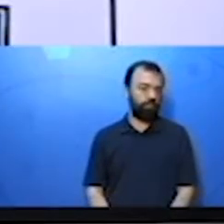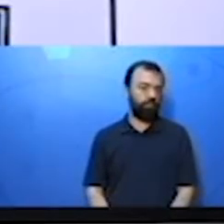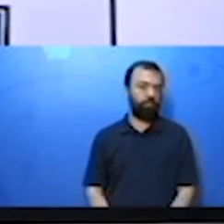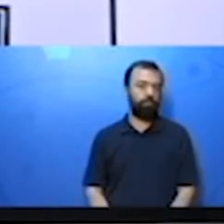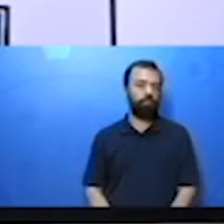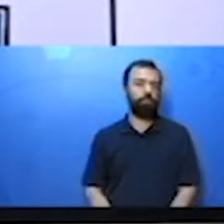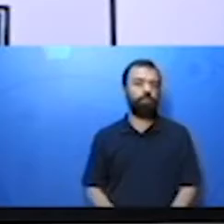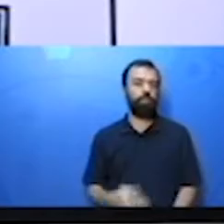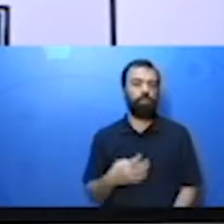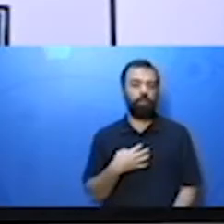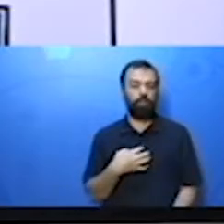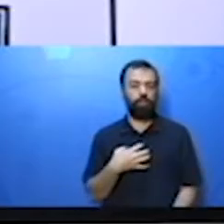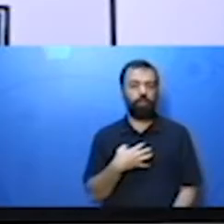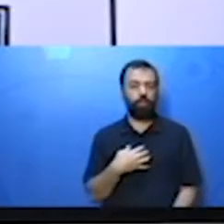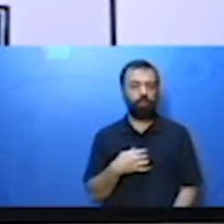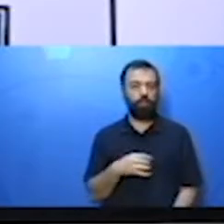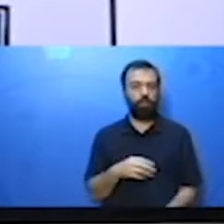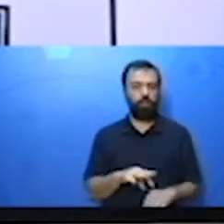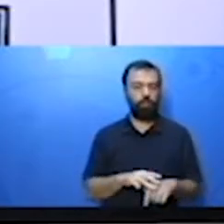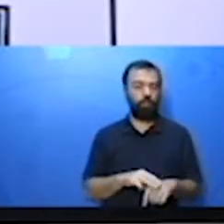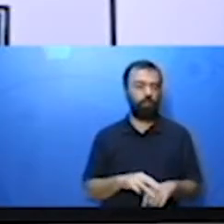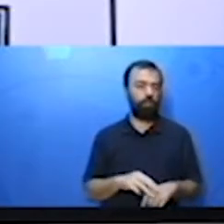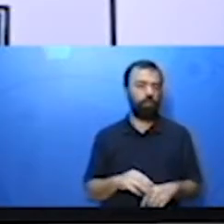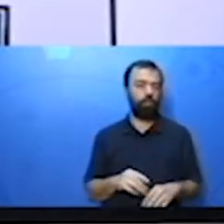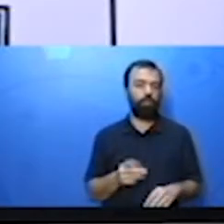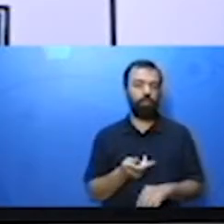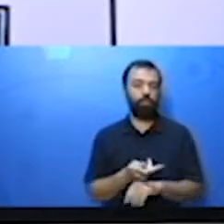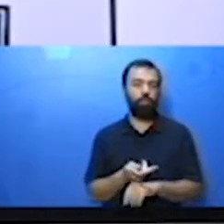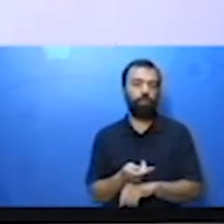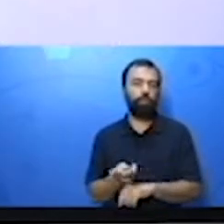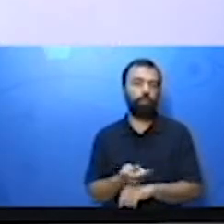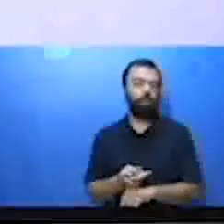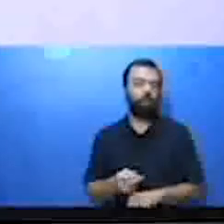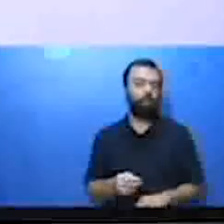sintomas, procurar postos de saúde ou a UPA.